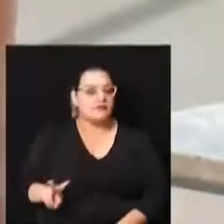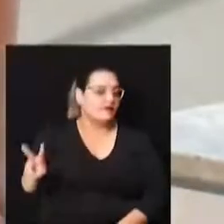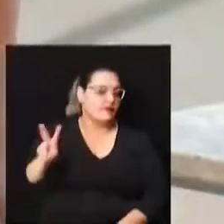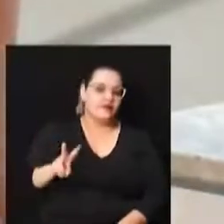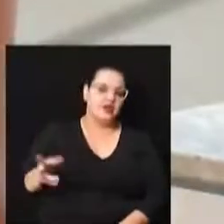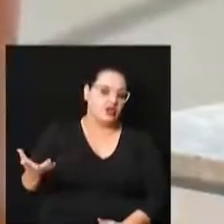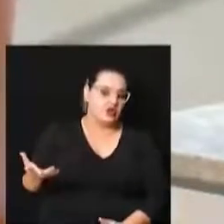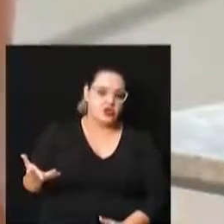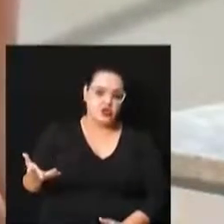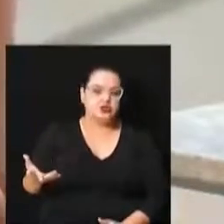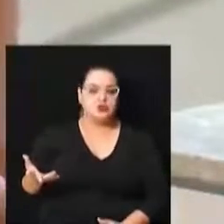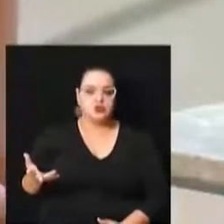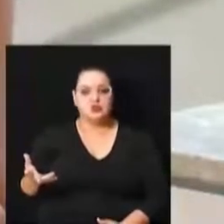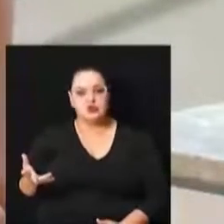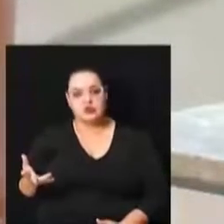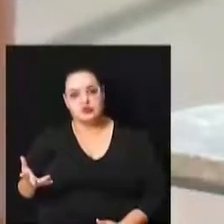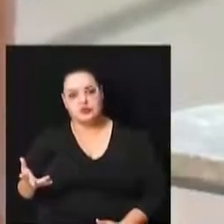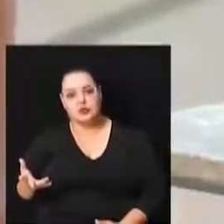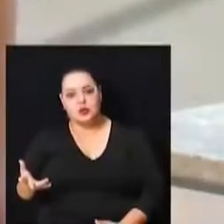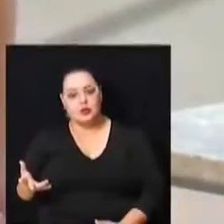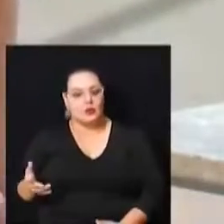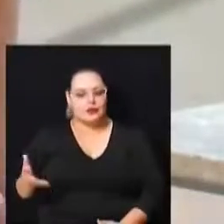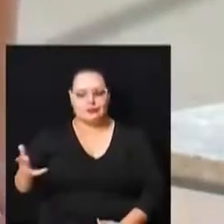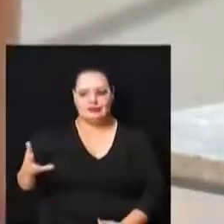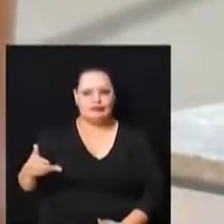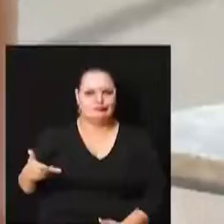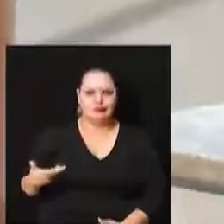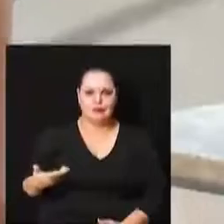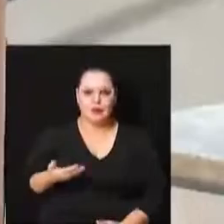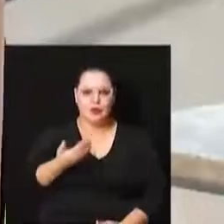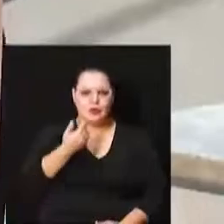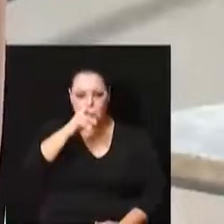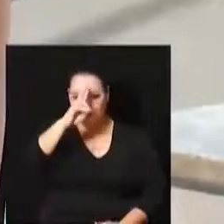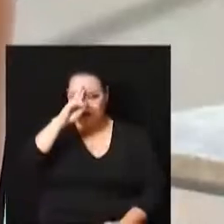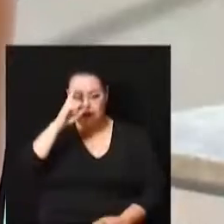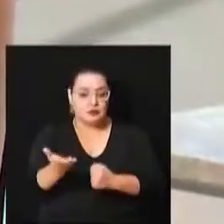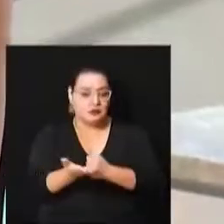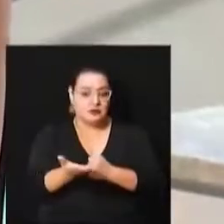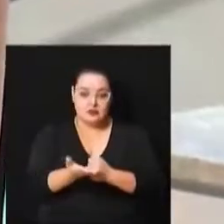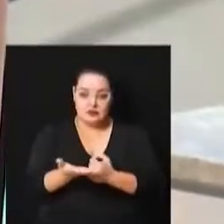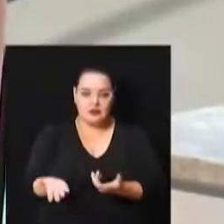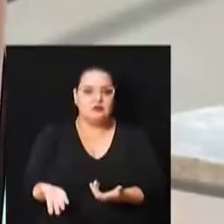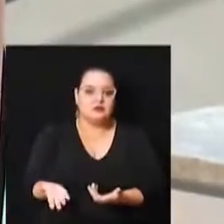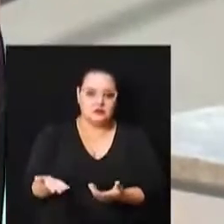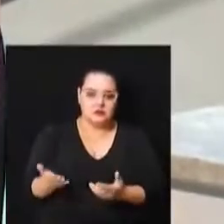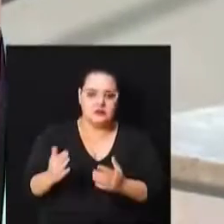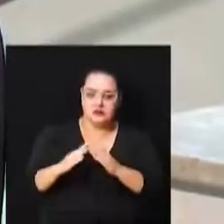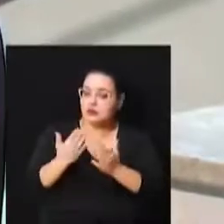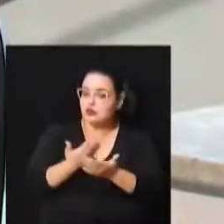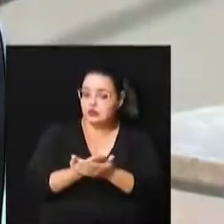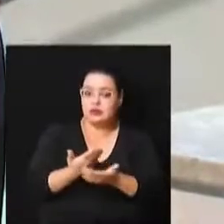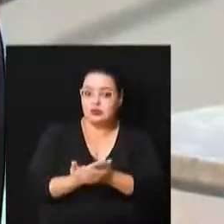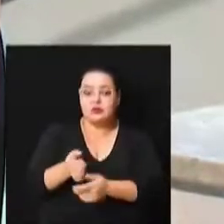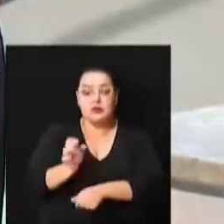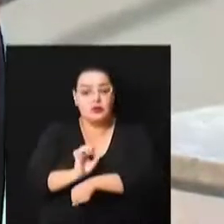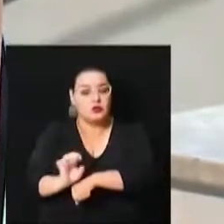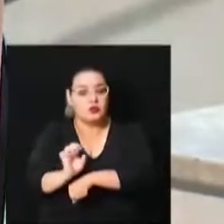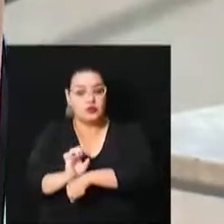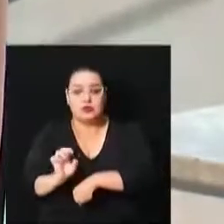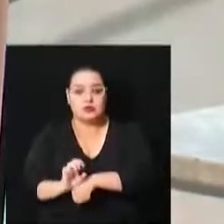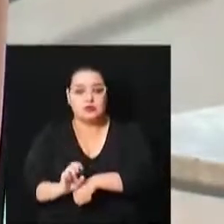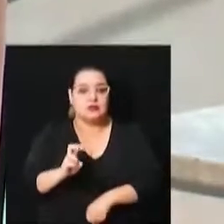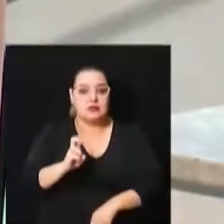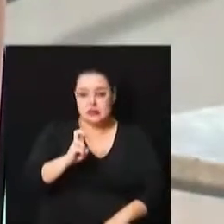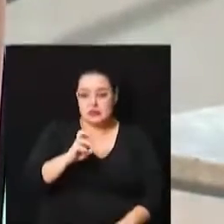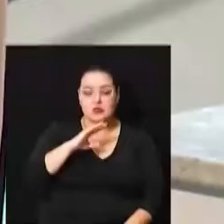Valinhos, e era uma correria, né? O almoço era no intervalo da escola. E aí eu ficava nos estágios até umas